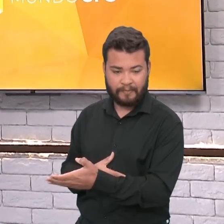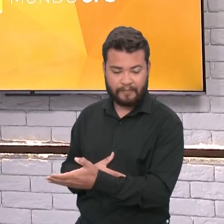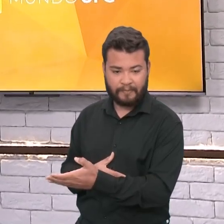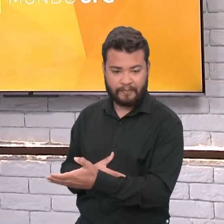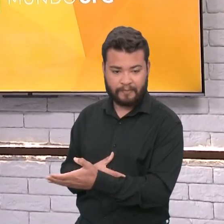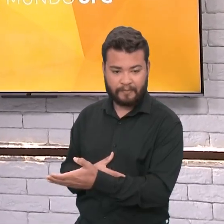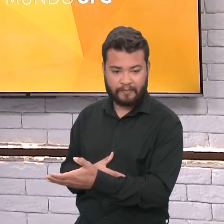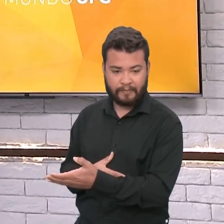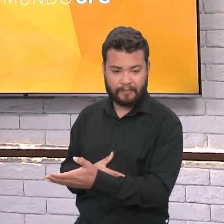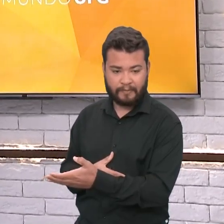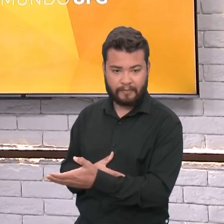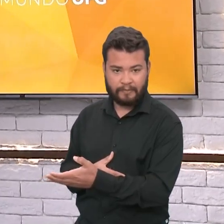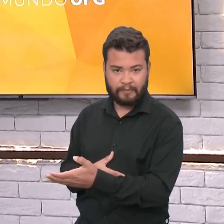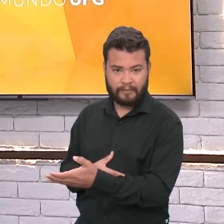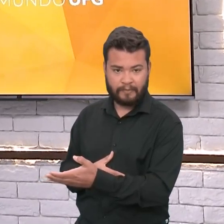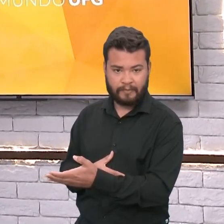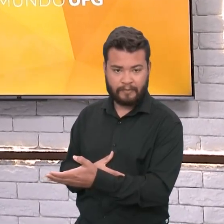tela, o